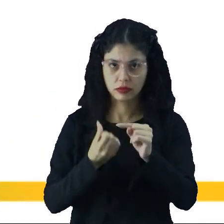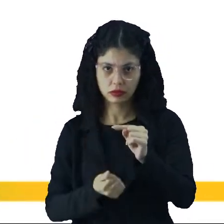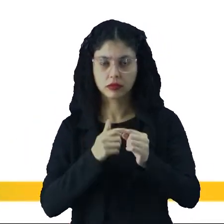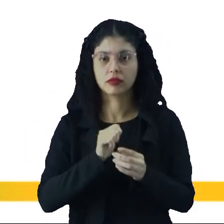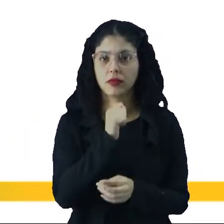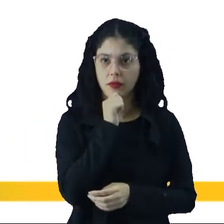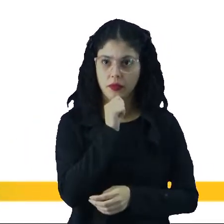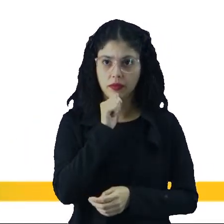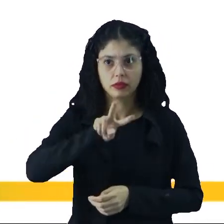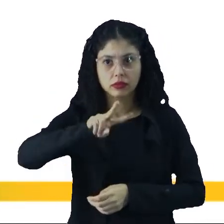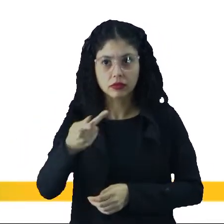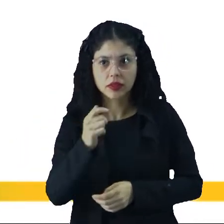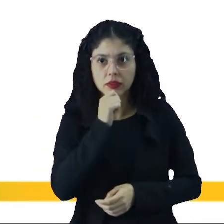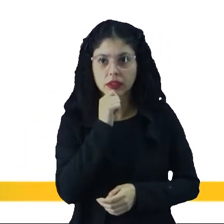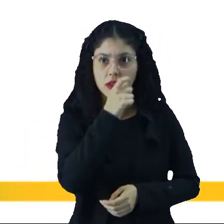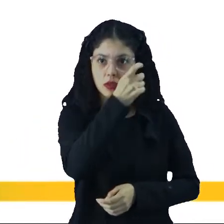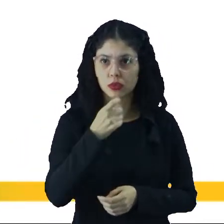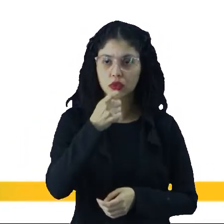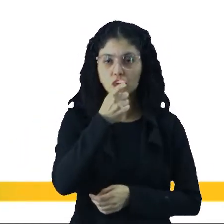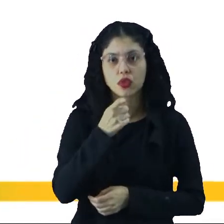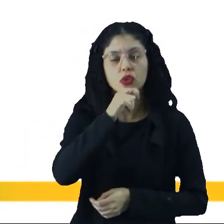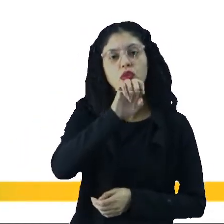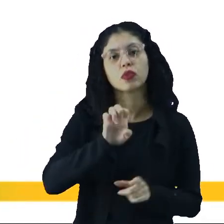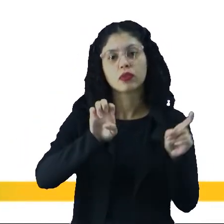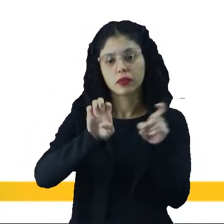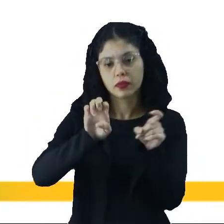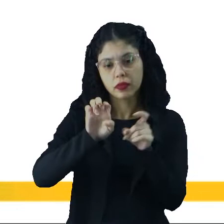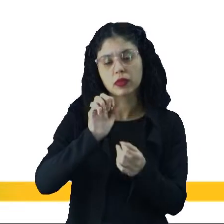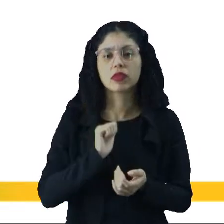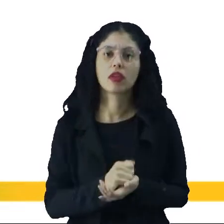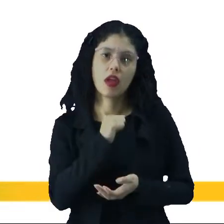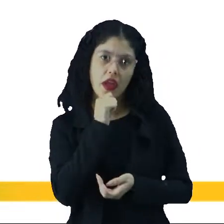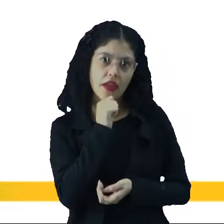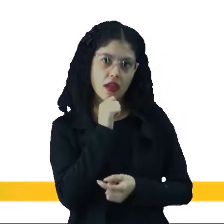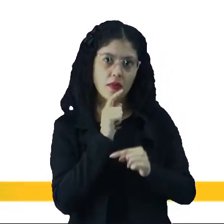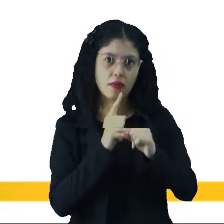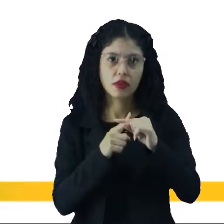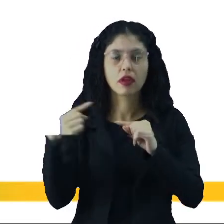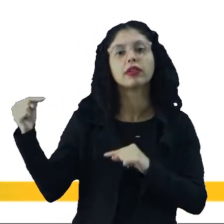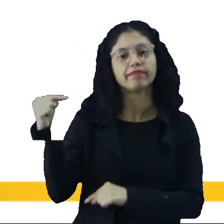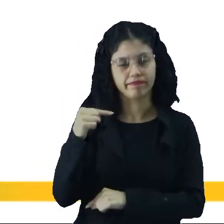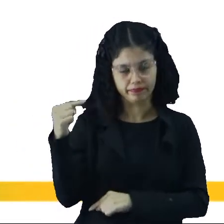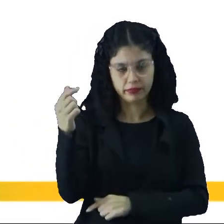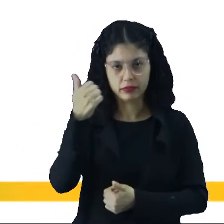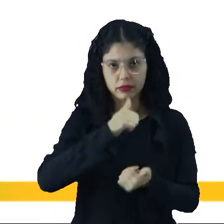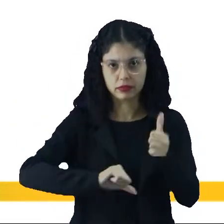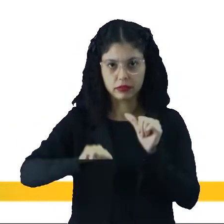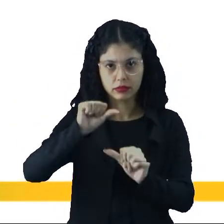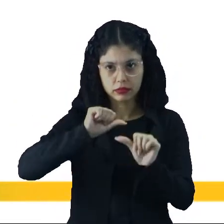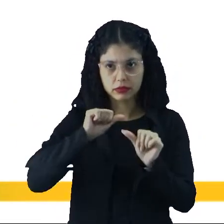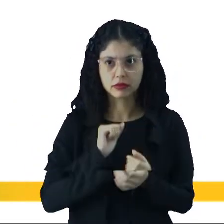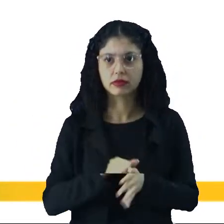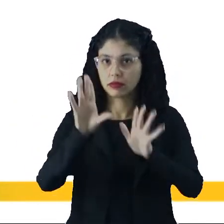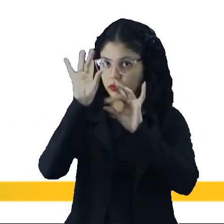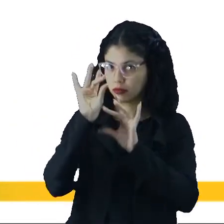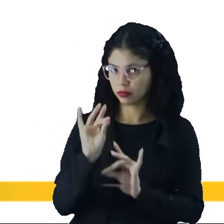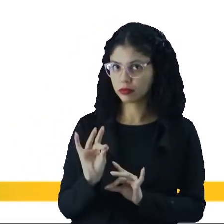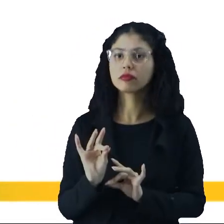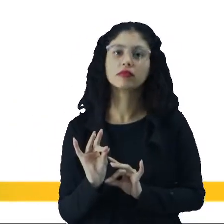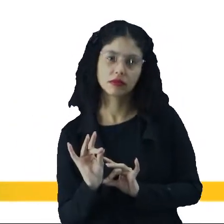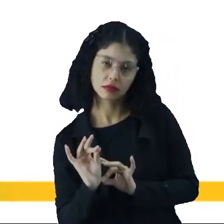precisa aparecer, esse x, o expoente, em vez de positivo, vai ficar o quê? Negativo, tá? Agora um